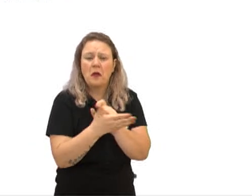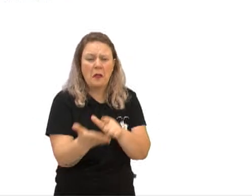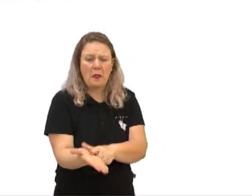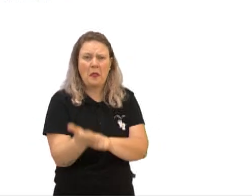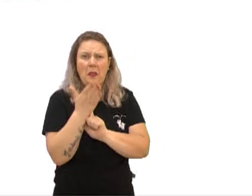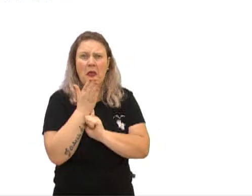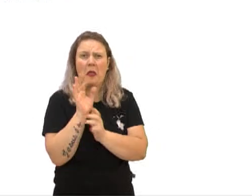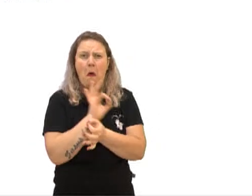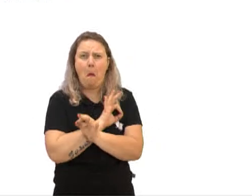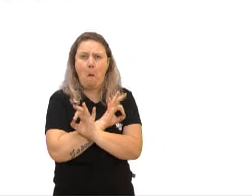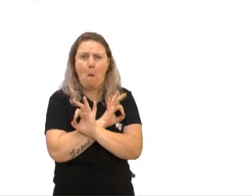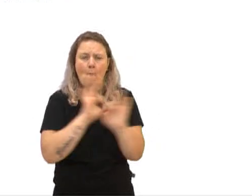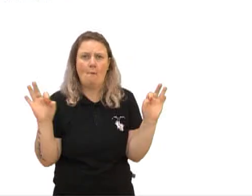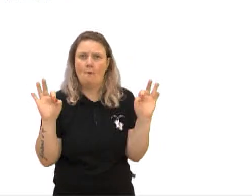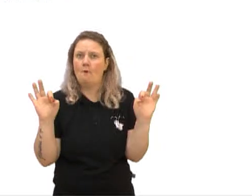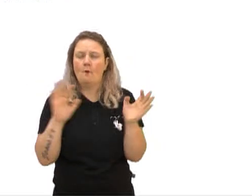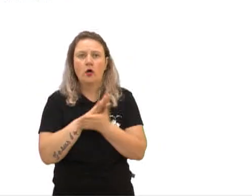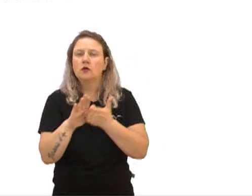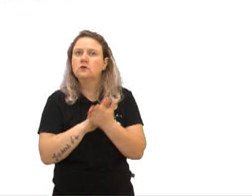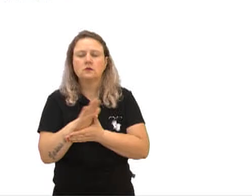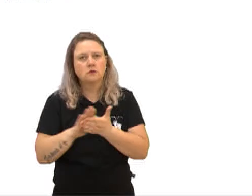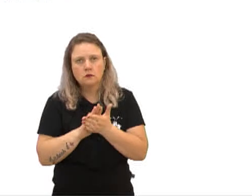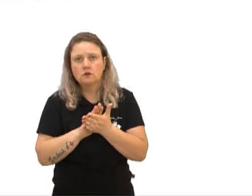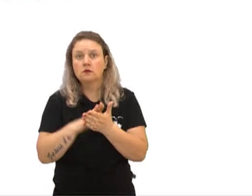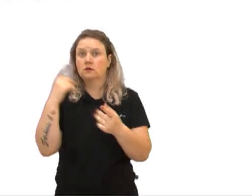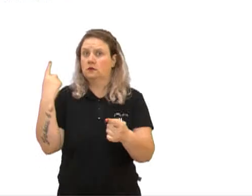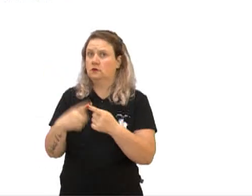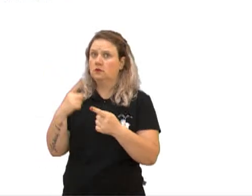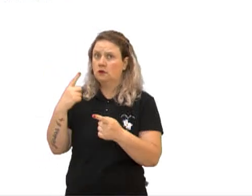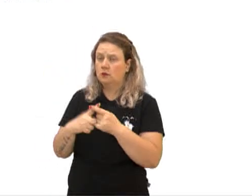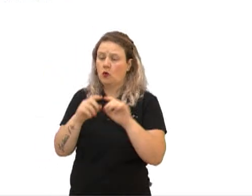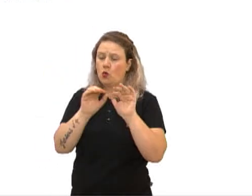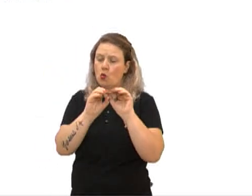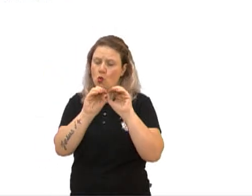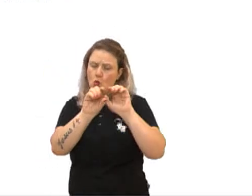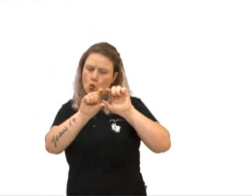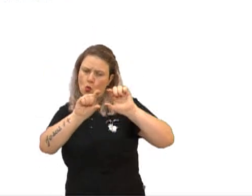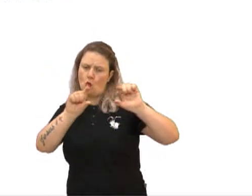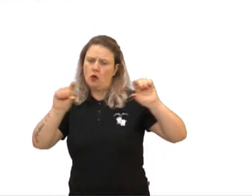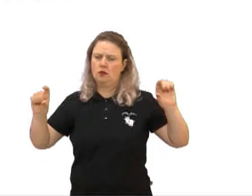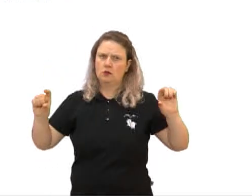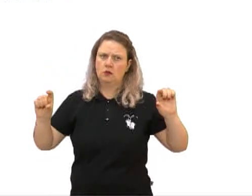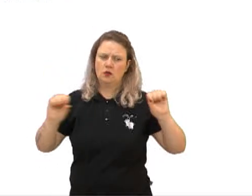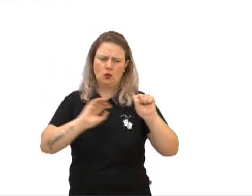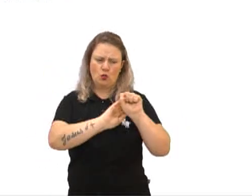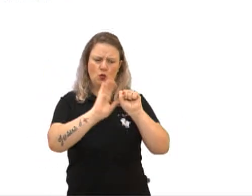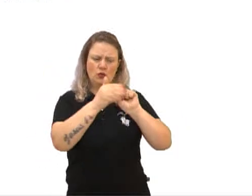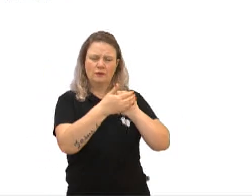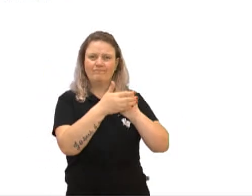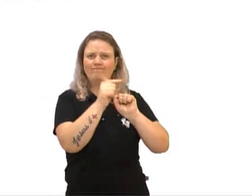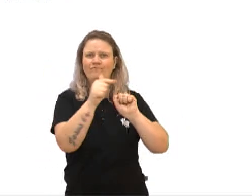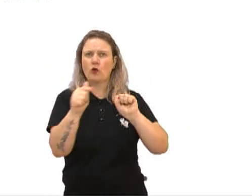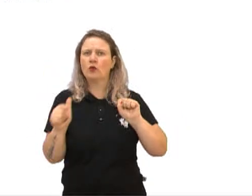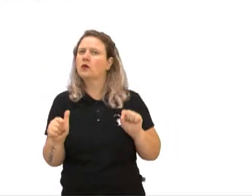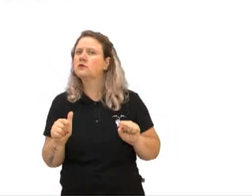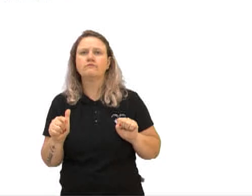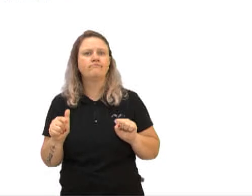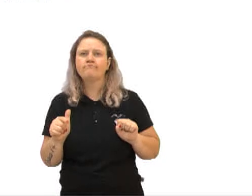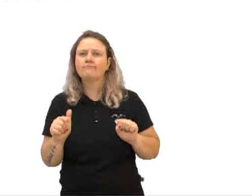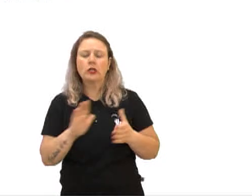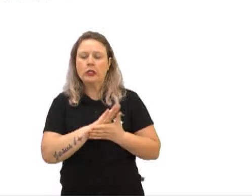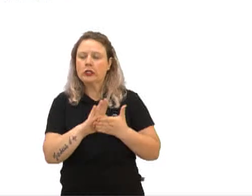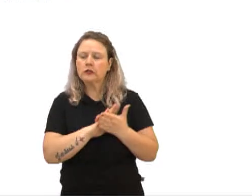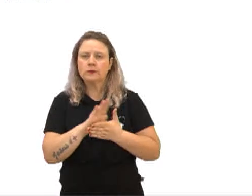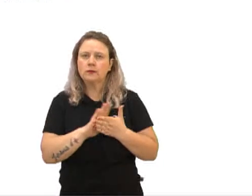inexistente. Olha só. Também chamamos de oração sem sujeito, turma. E é acompanhado por um